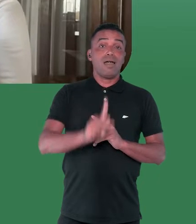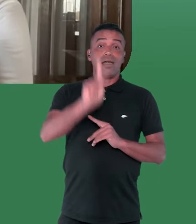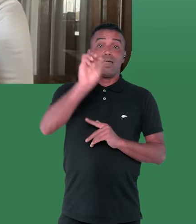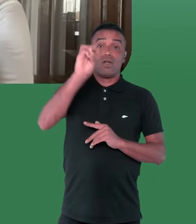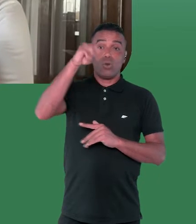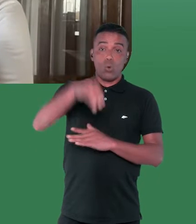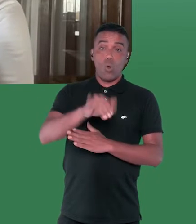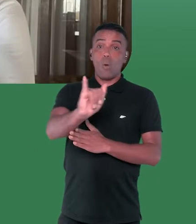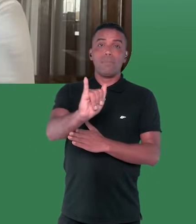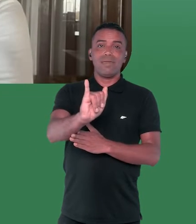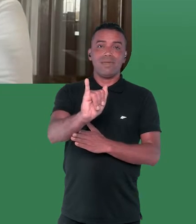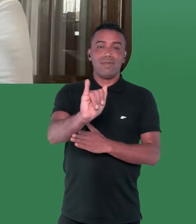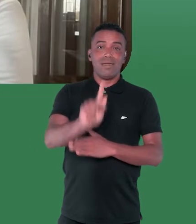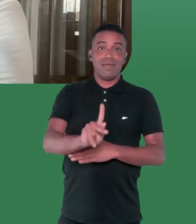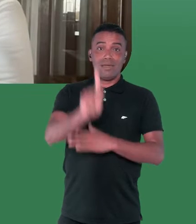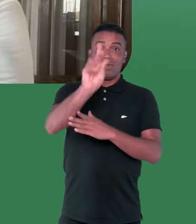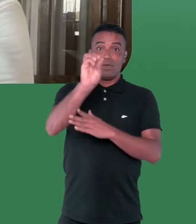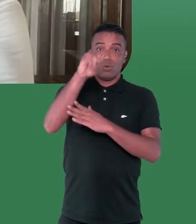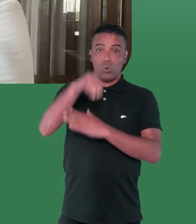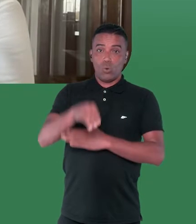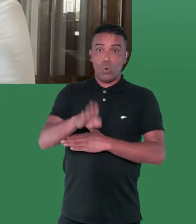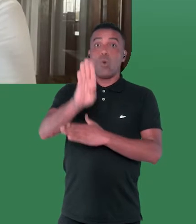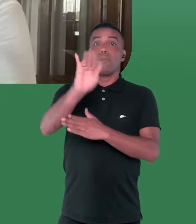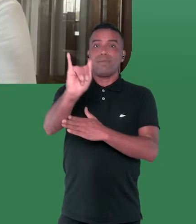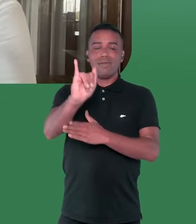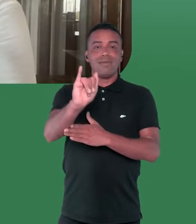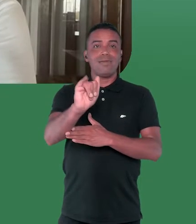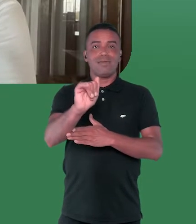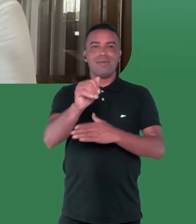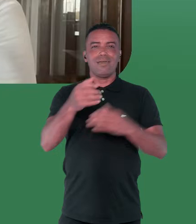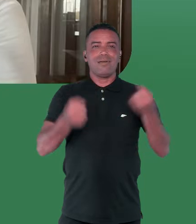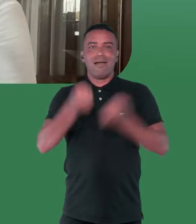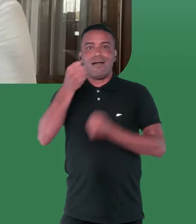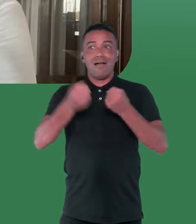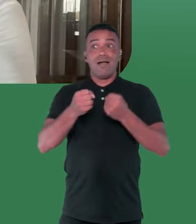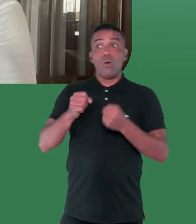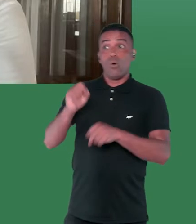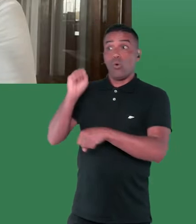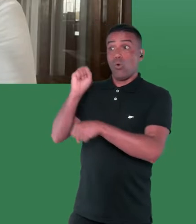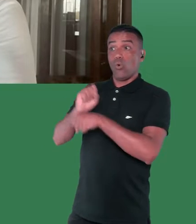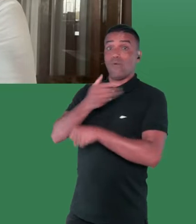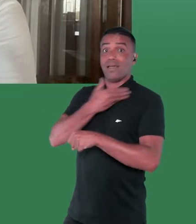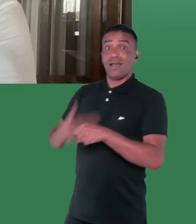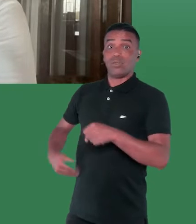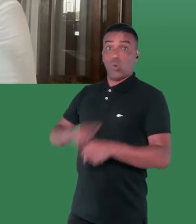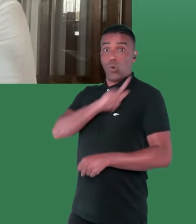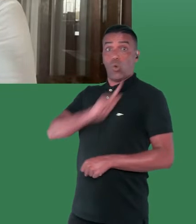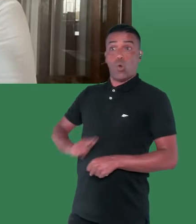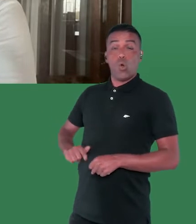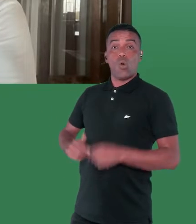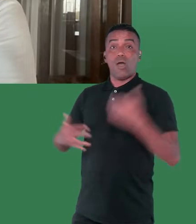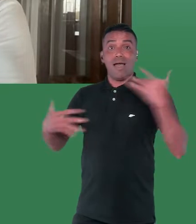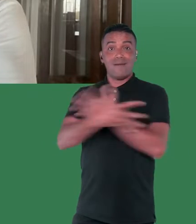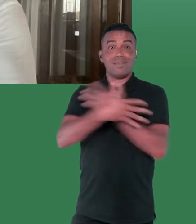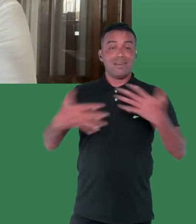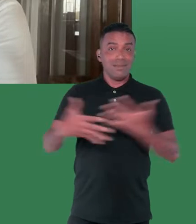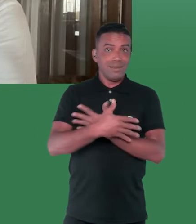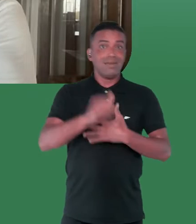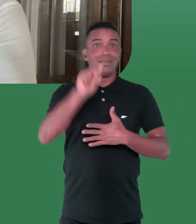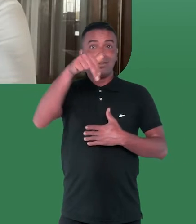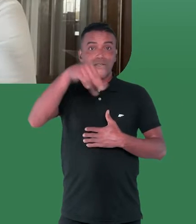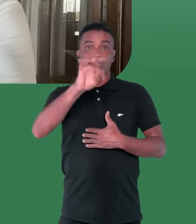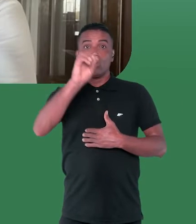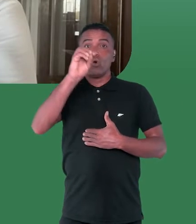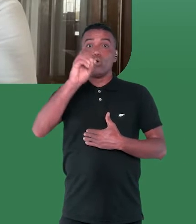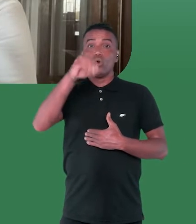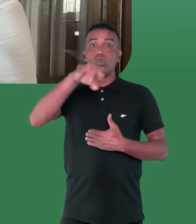para fazer uma transmissão, para chegar, separando o governador no meio da Avenida Antônio Carlos, eu quero que você fale um pouquinho dessa